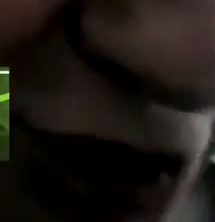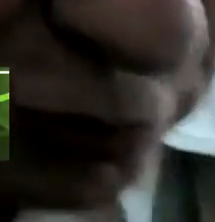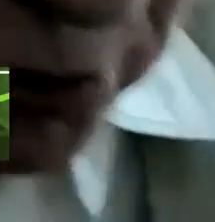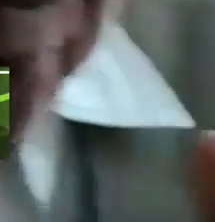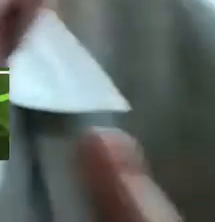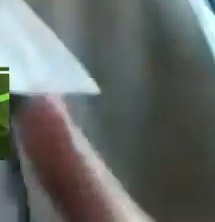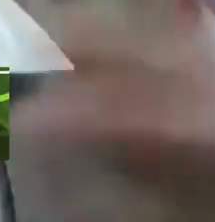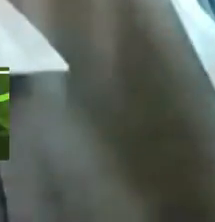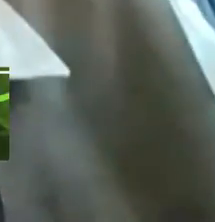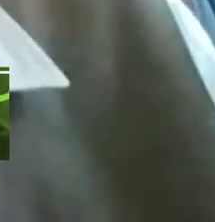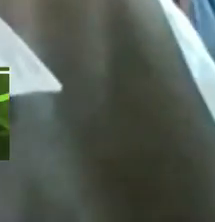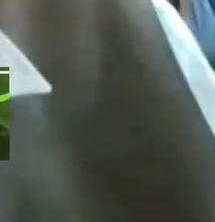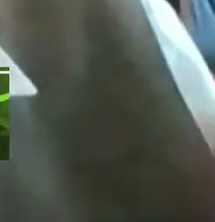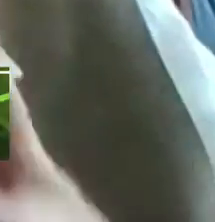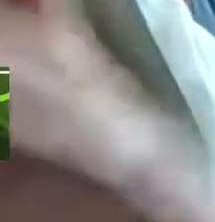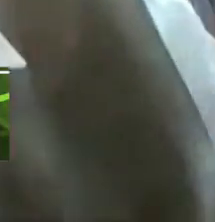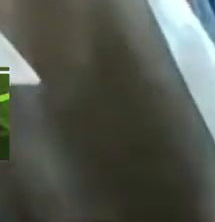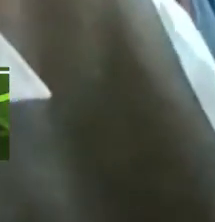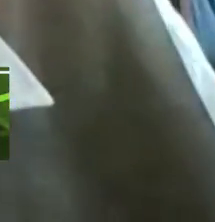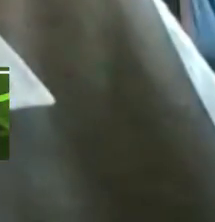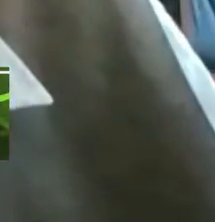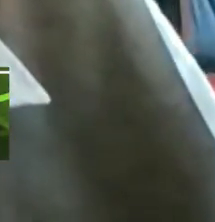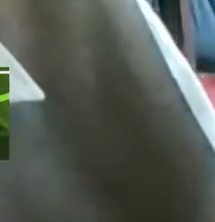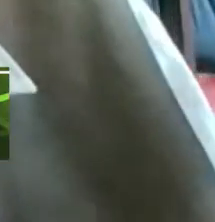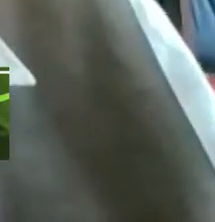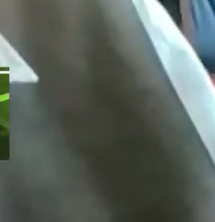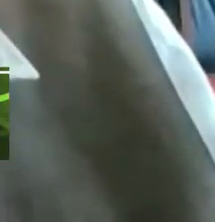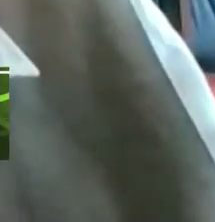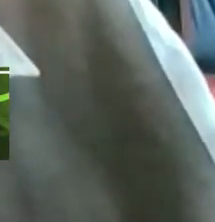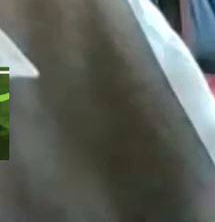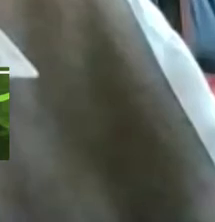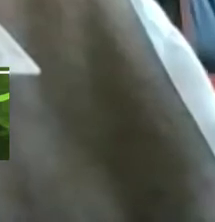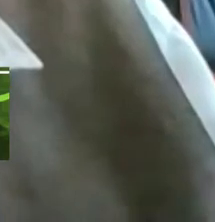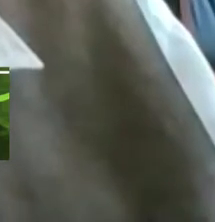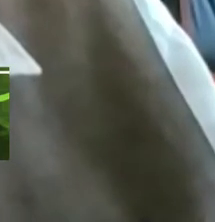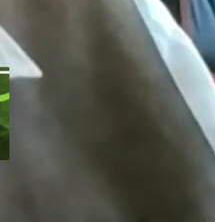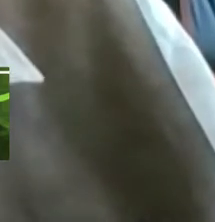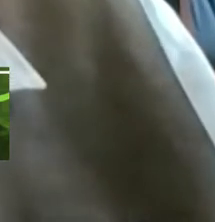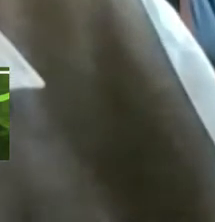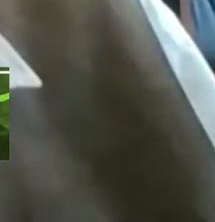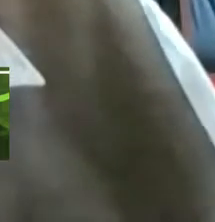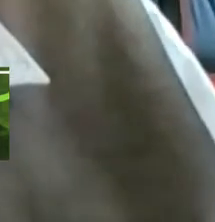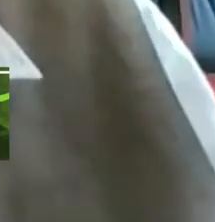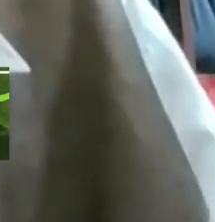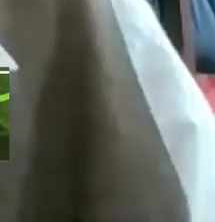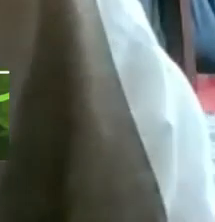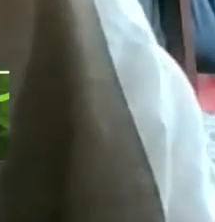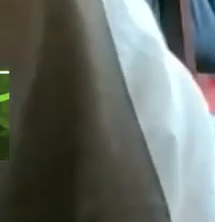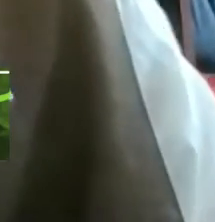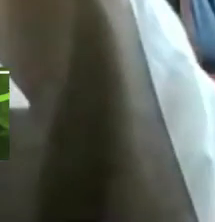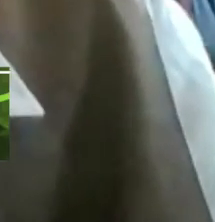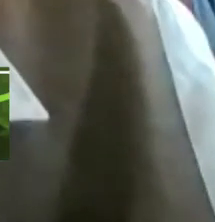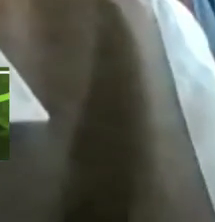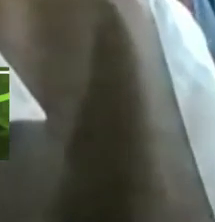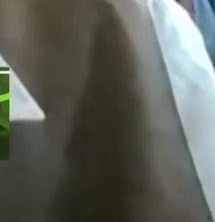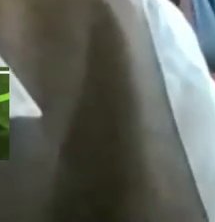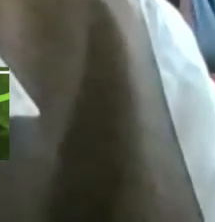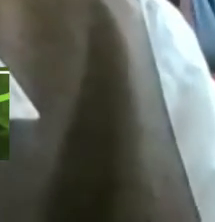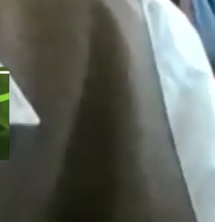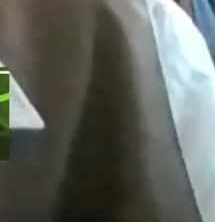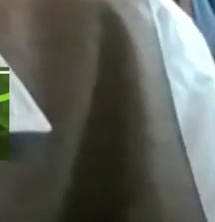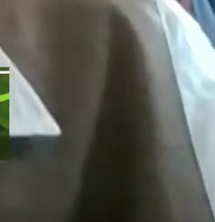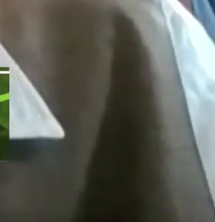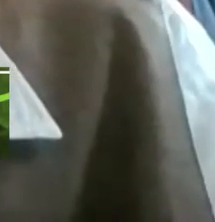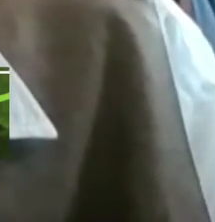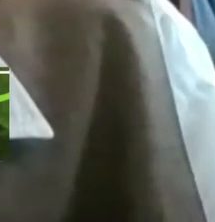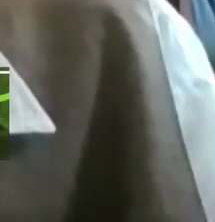minhas mesmo assim é a vida nada vem pronto e acabado eu quero registrar que essa comissão de